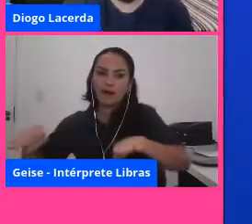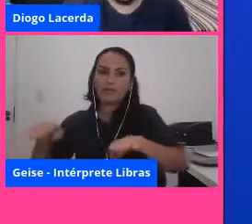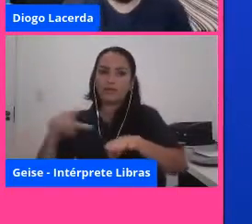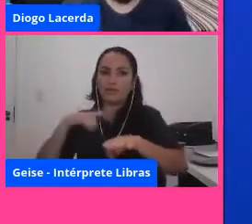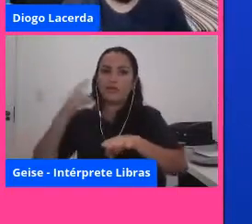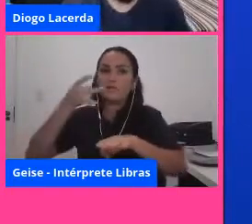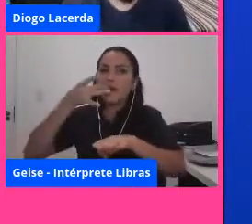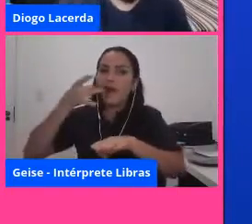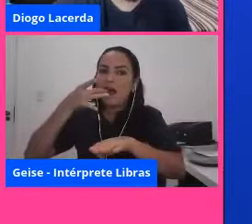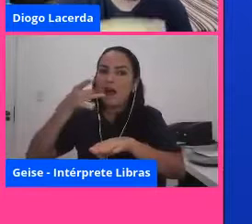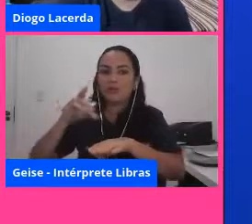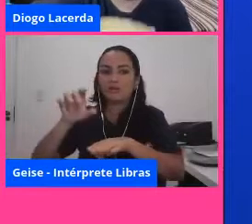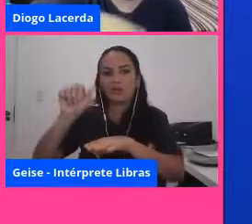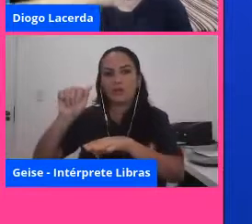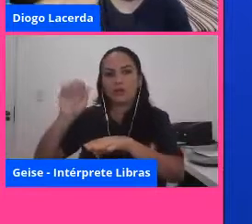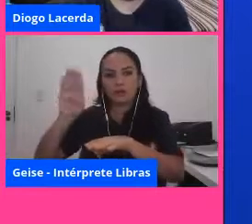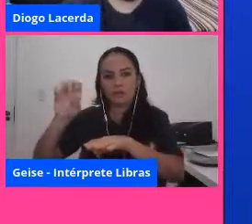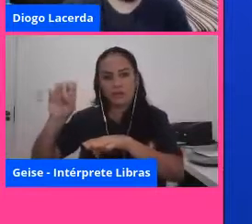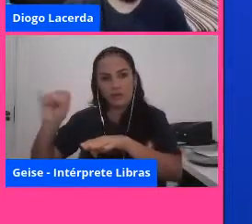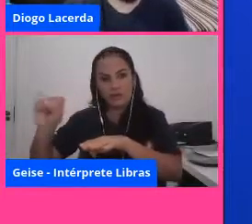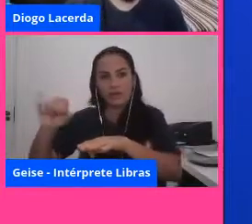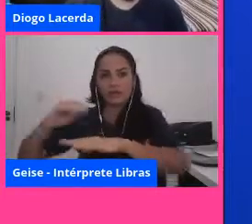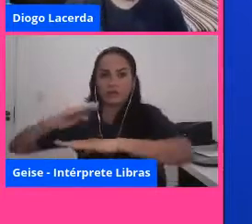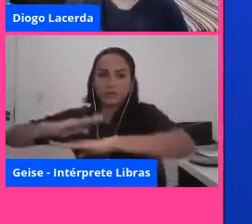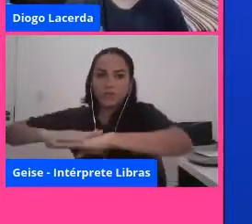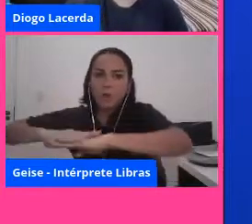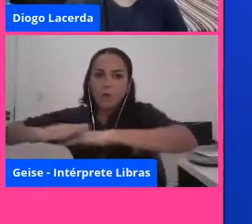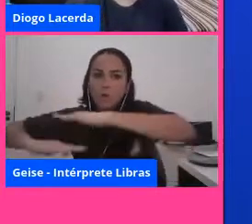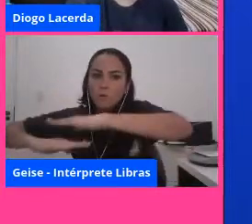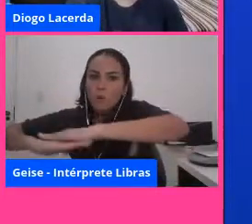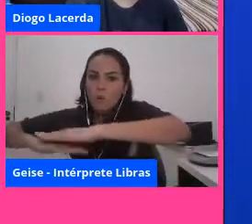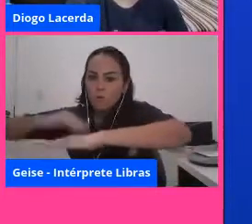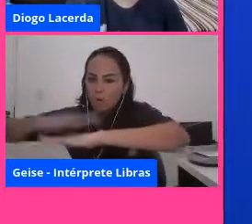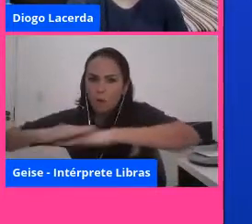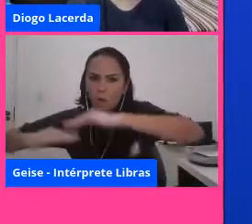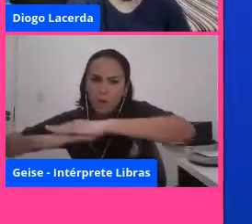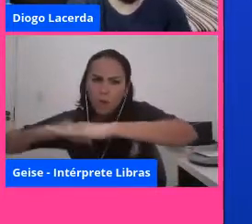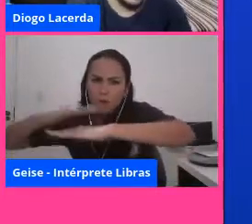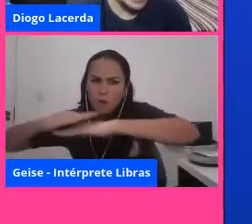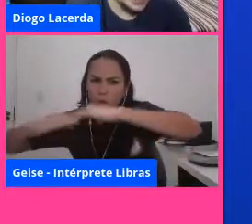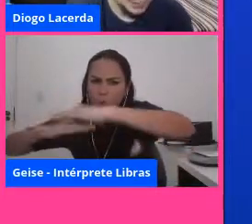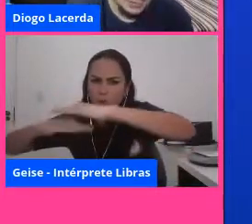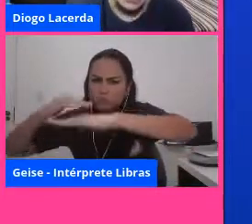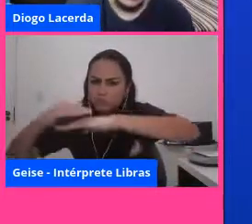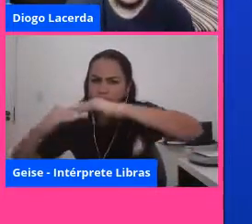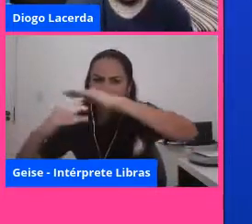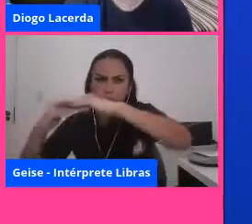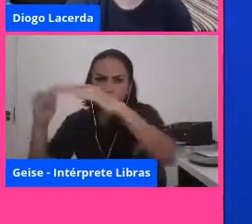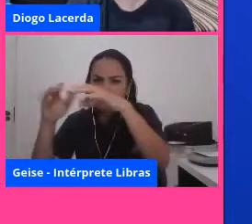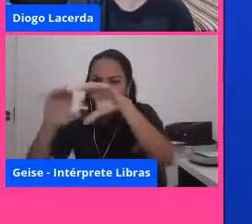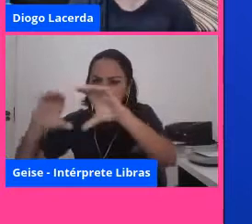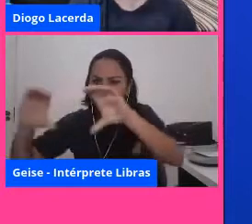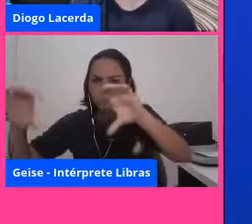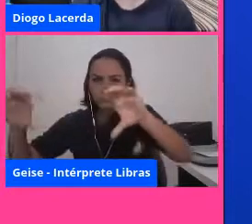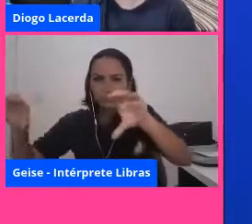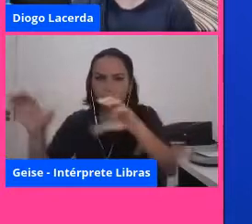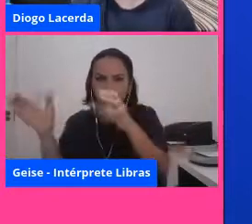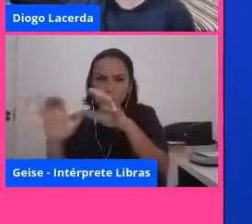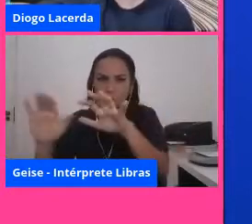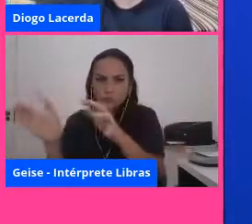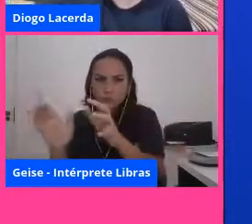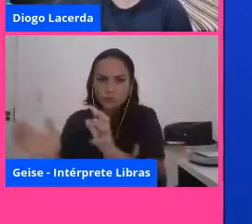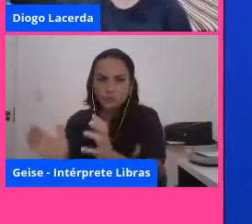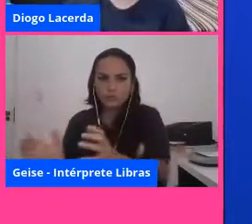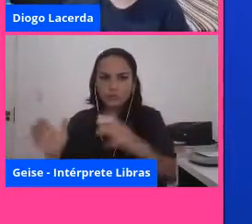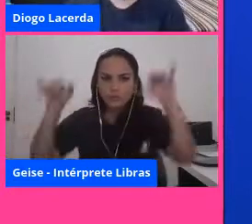por camada, e a adição dessa camada vai deixar o modelo, vai deixar o desenho 3D final que nós conhecemos. Eu